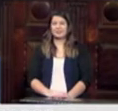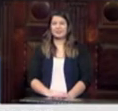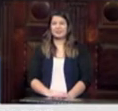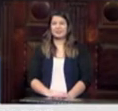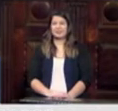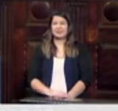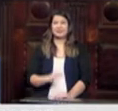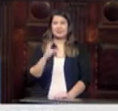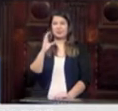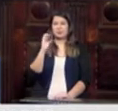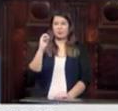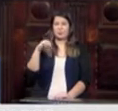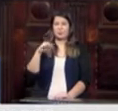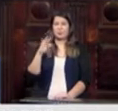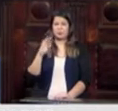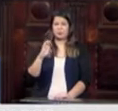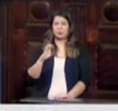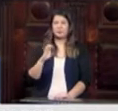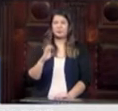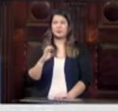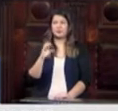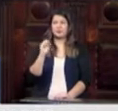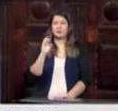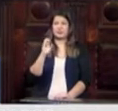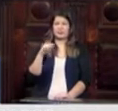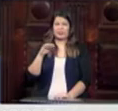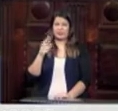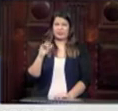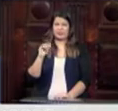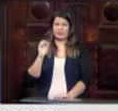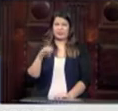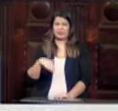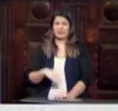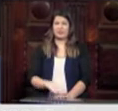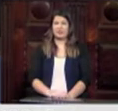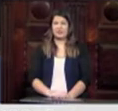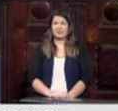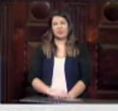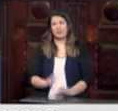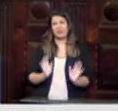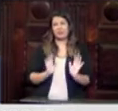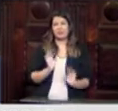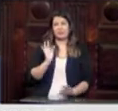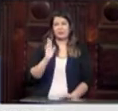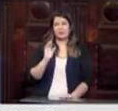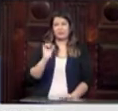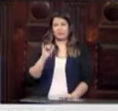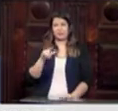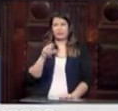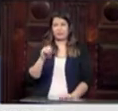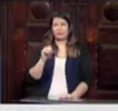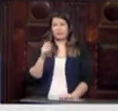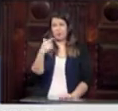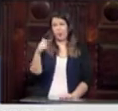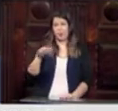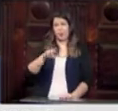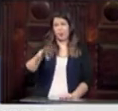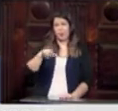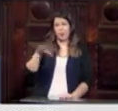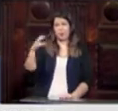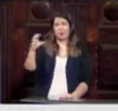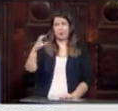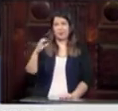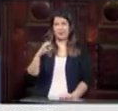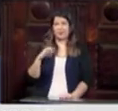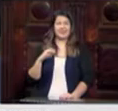Não, conte Valdec. E Serafine. Não, o Freixo não é de Niterói. O Freixo é